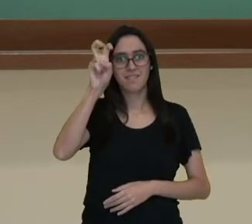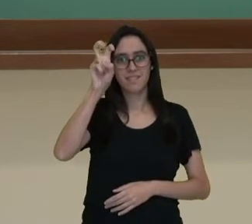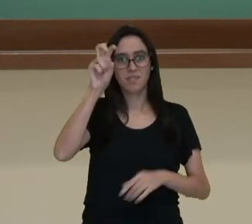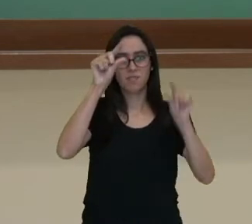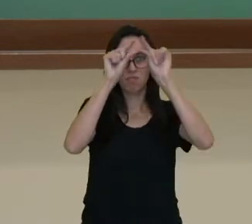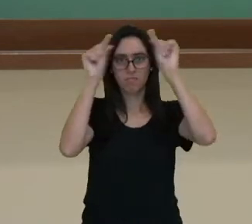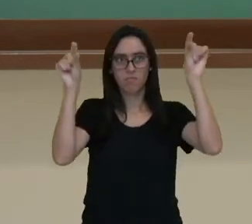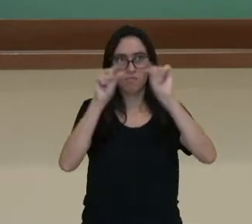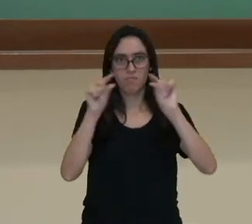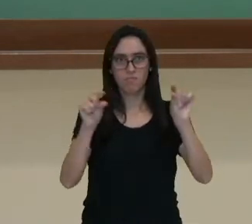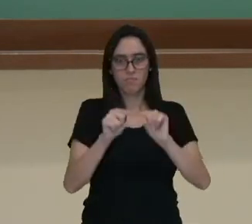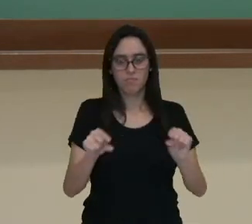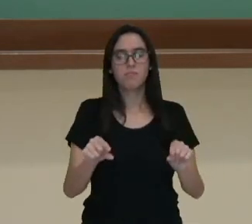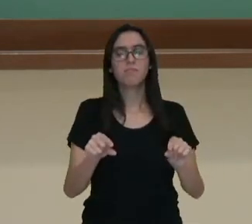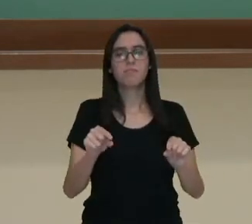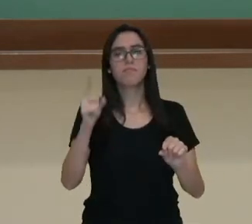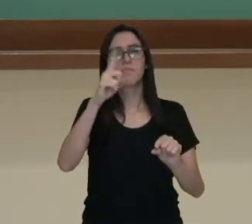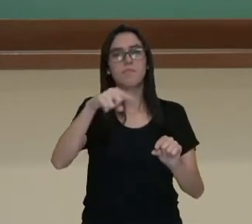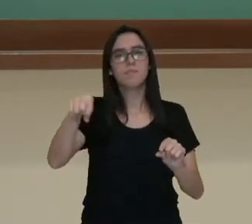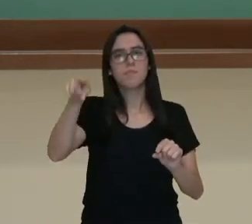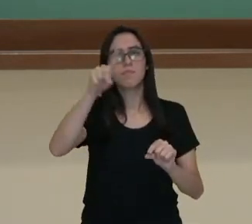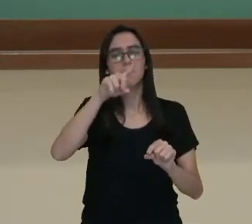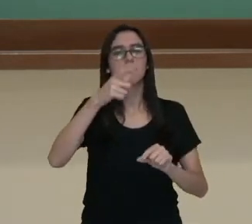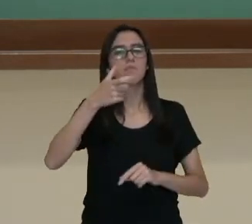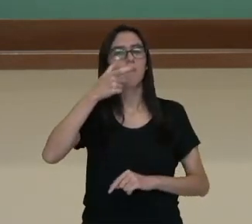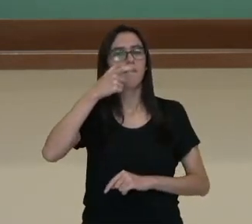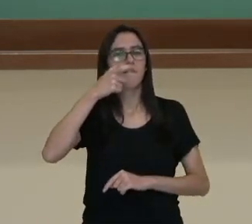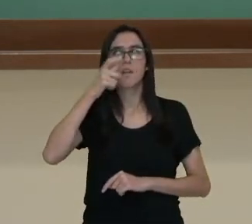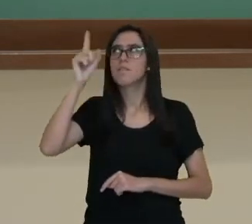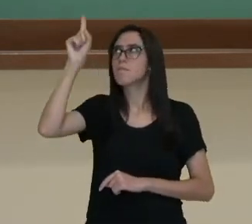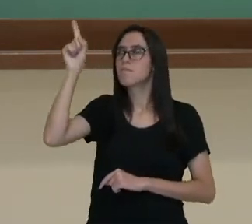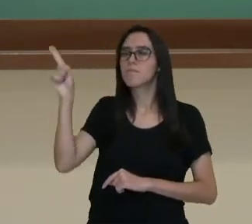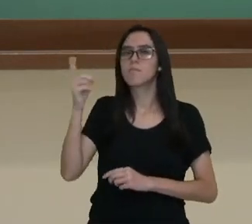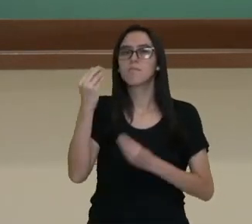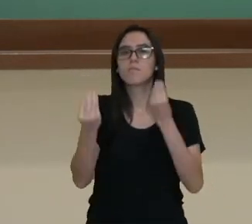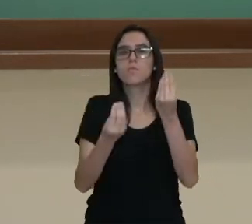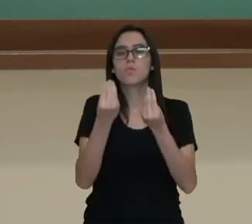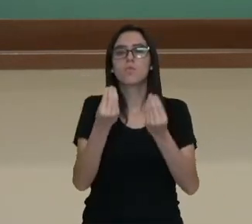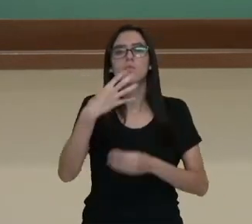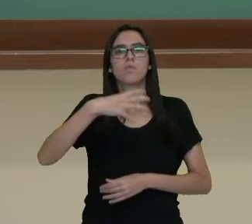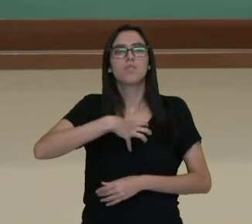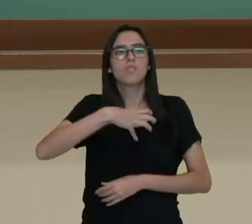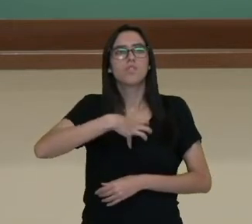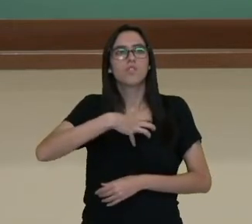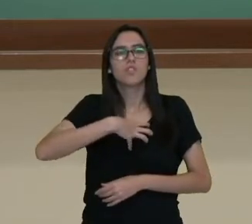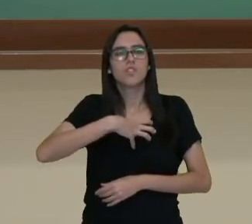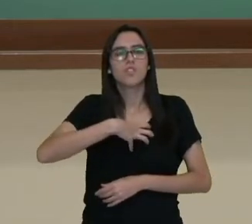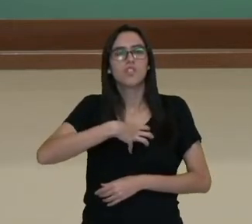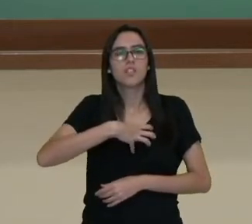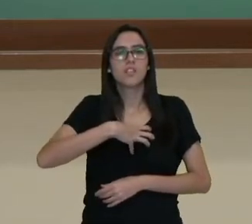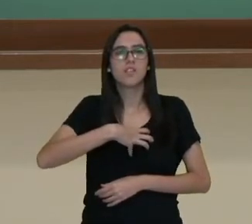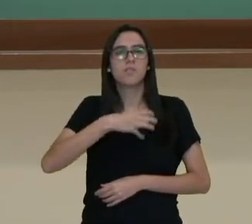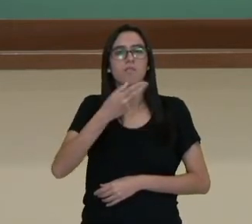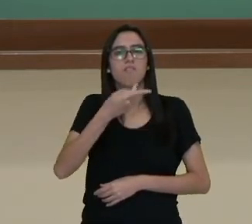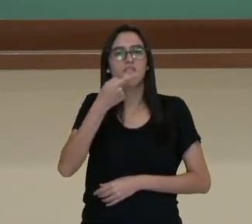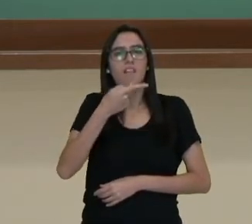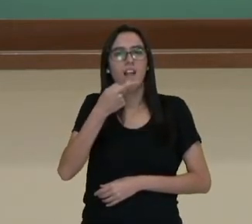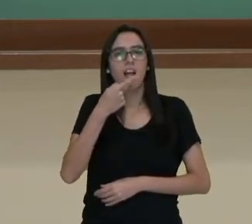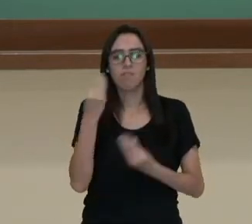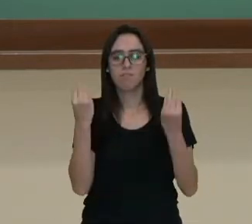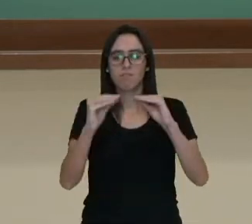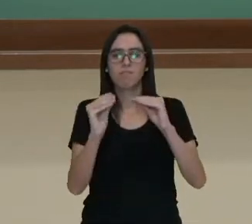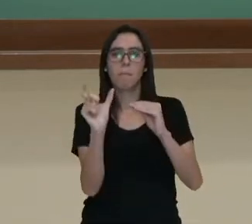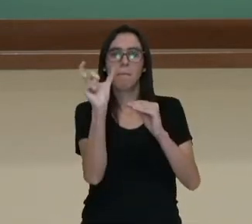ali. Observando justamente a pronúncia de cada letra, vocês conseguirão formar a palavra correta,